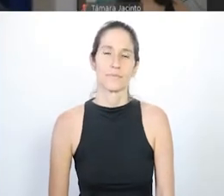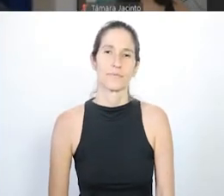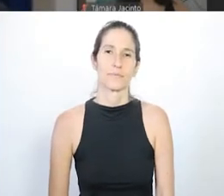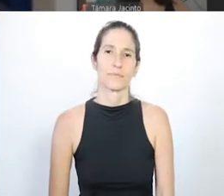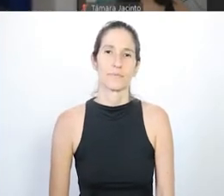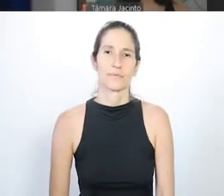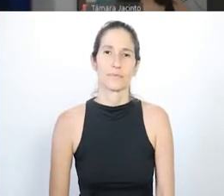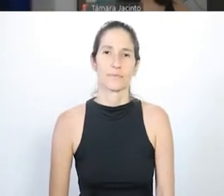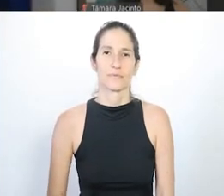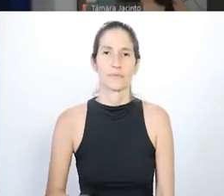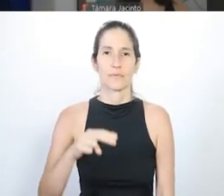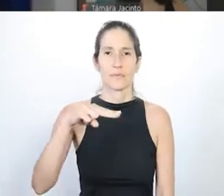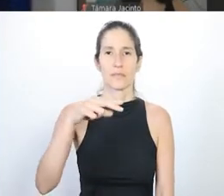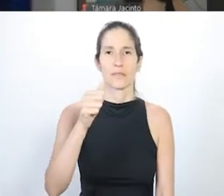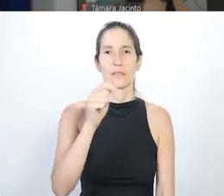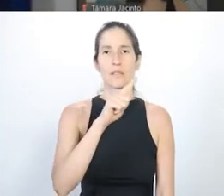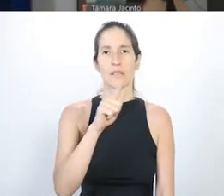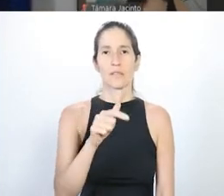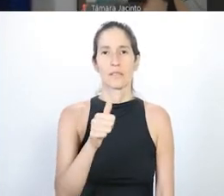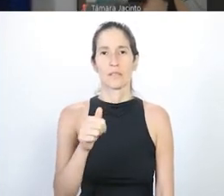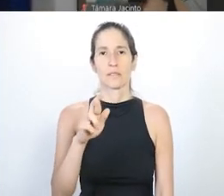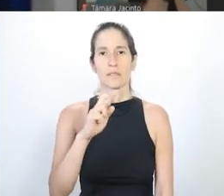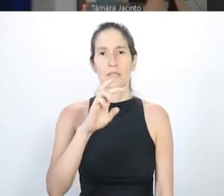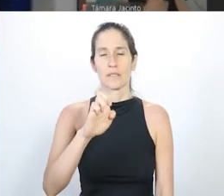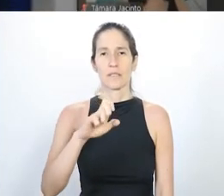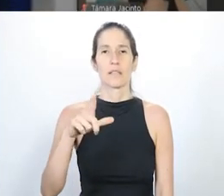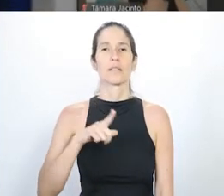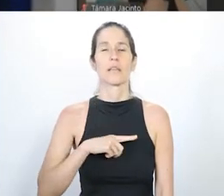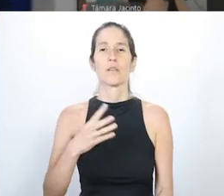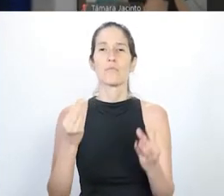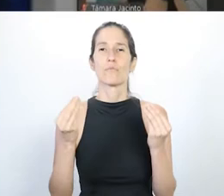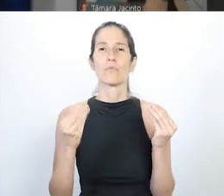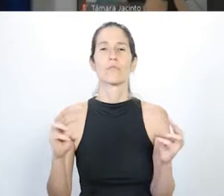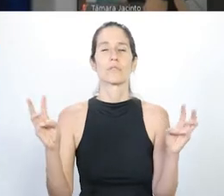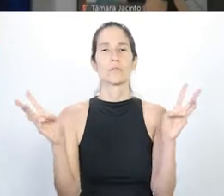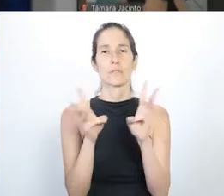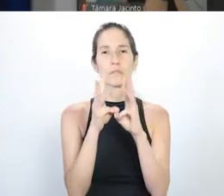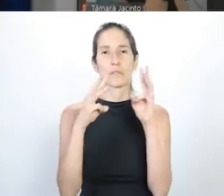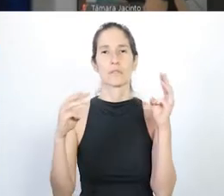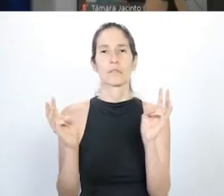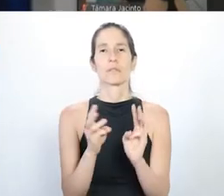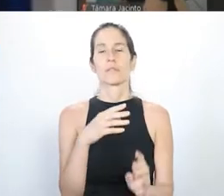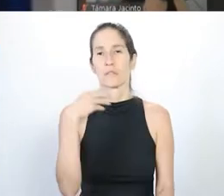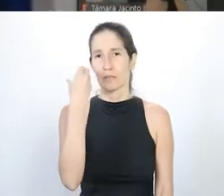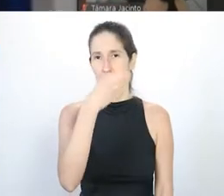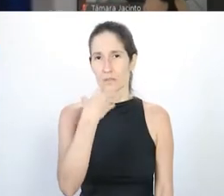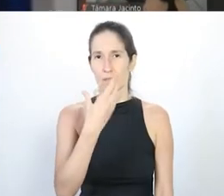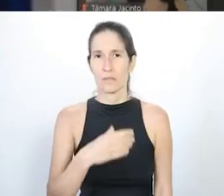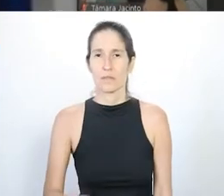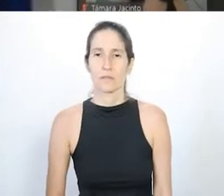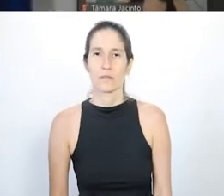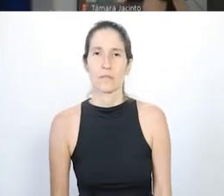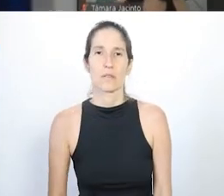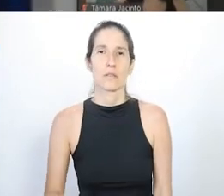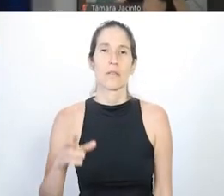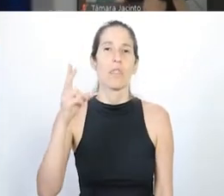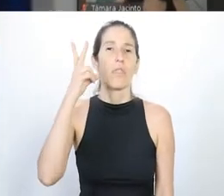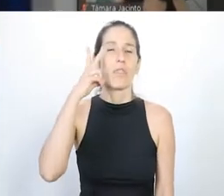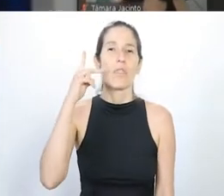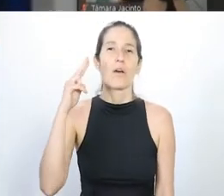Nazaré, até hoje, vem dando grandes cirandeiros. E é muito comum, nas cirandas do pessoal de